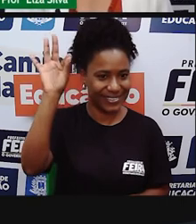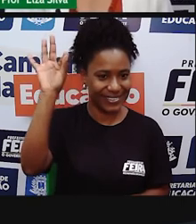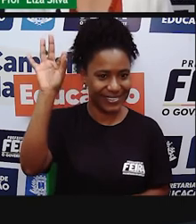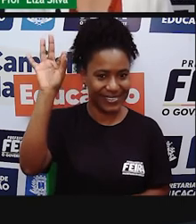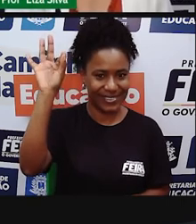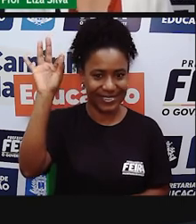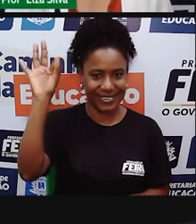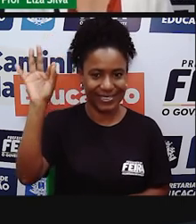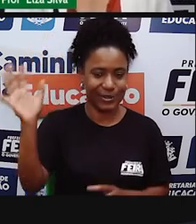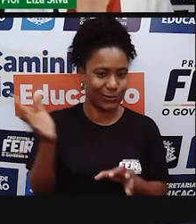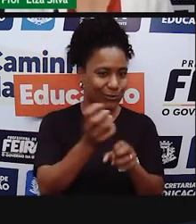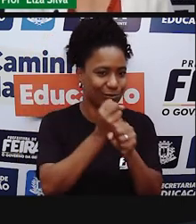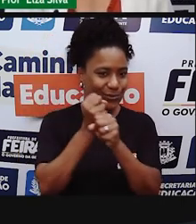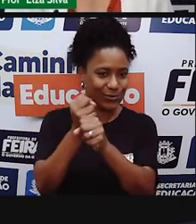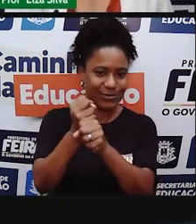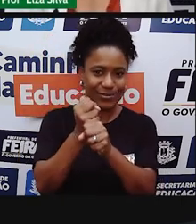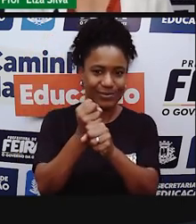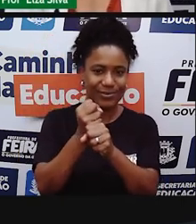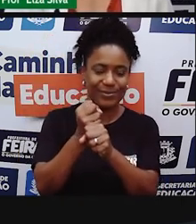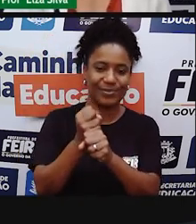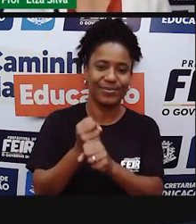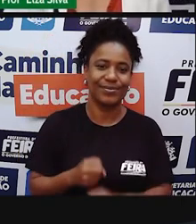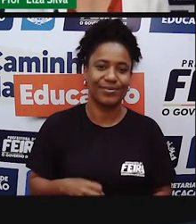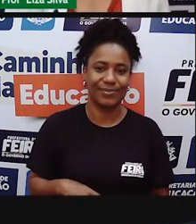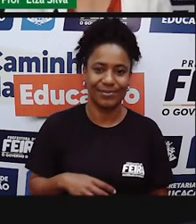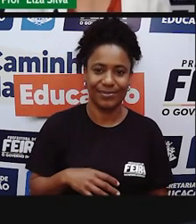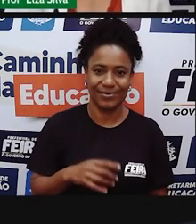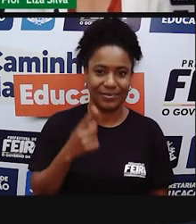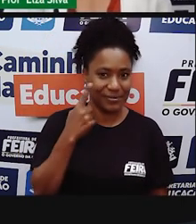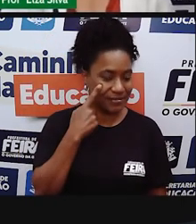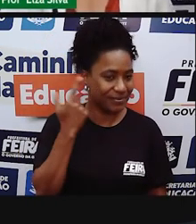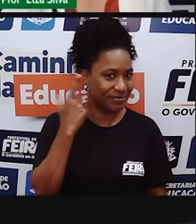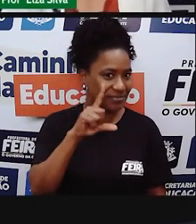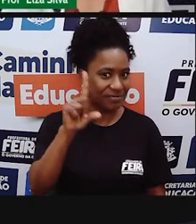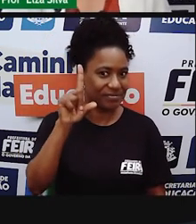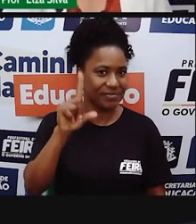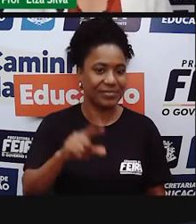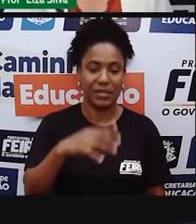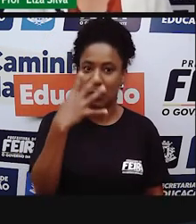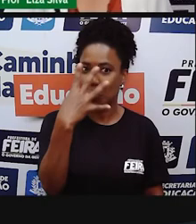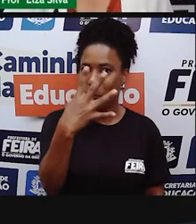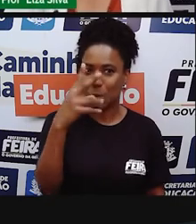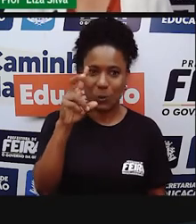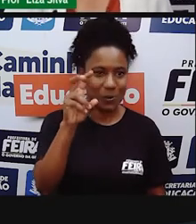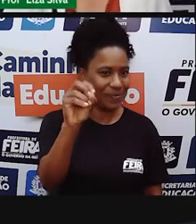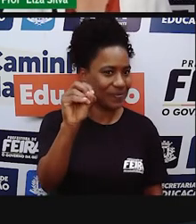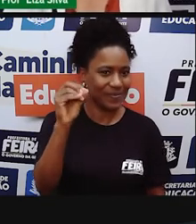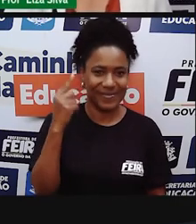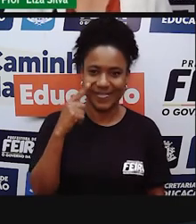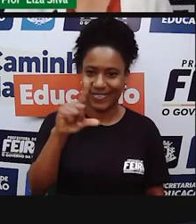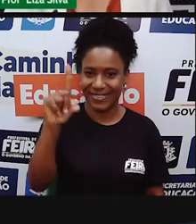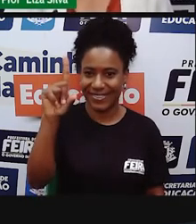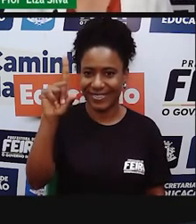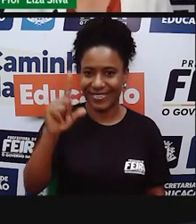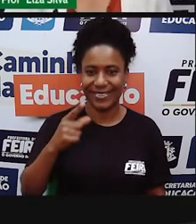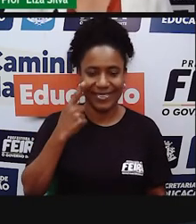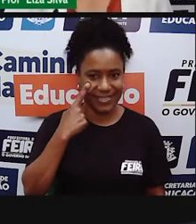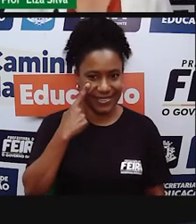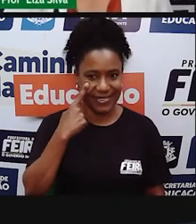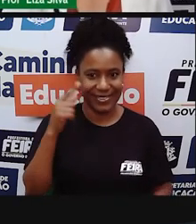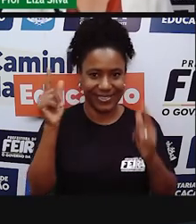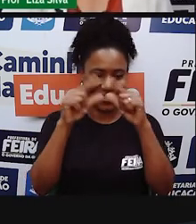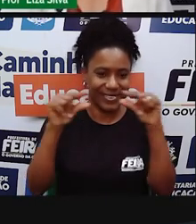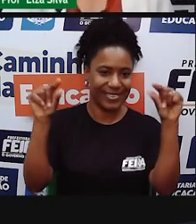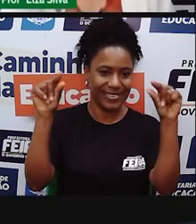pontos. E nossa pontuação agora é 450. 450 pontos. Garrett, number